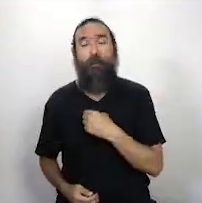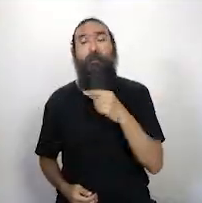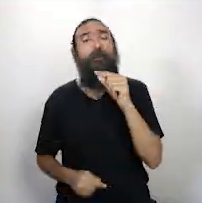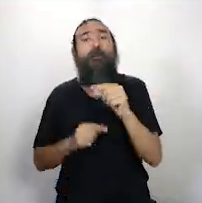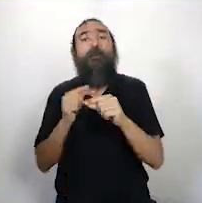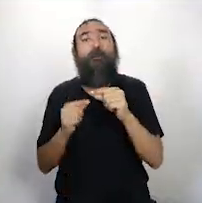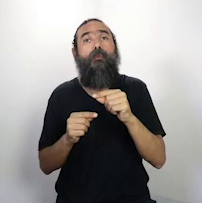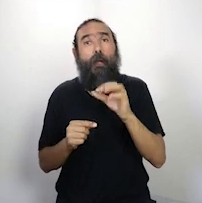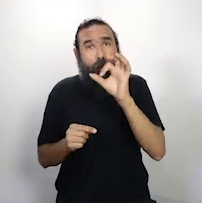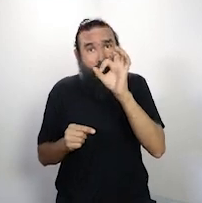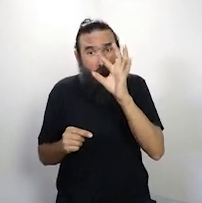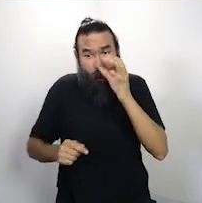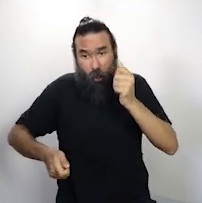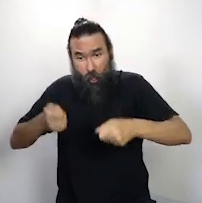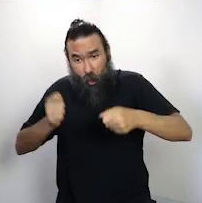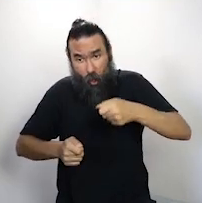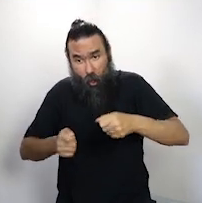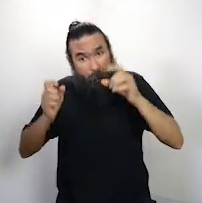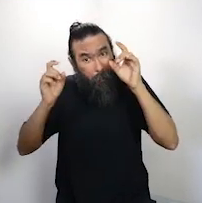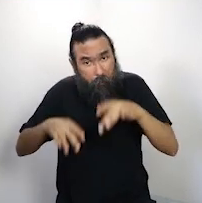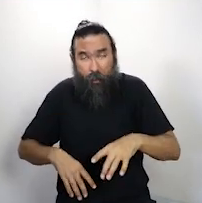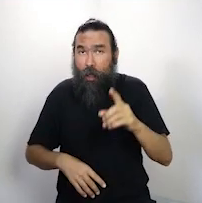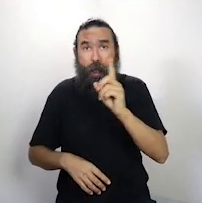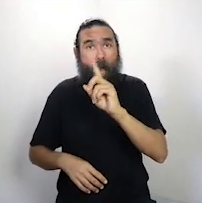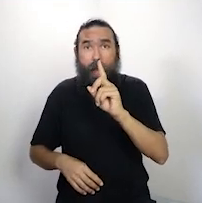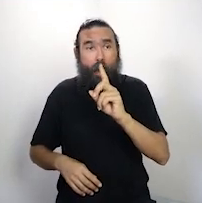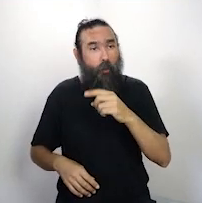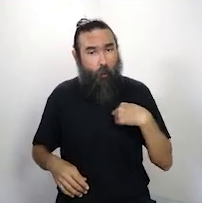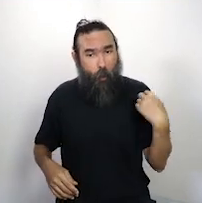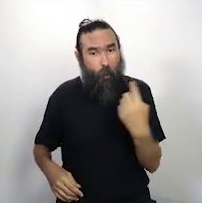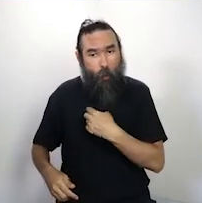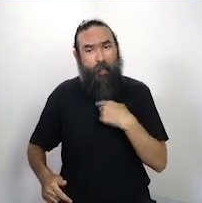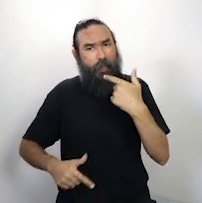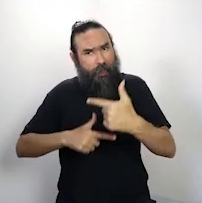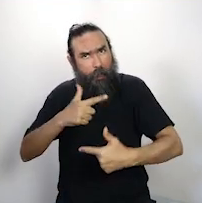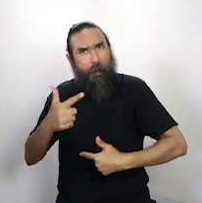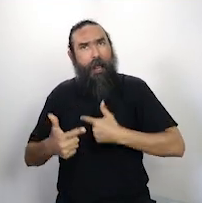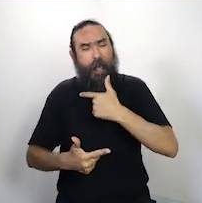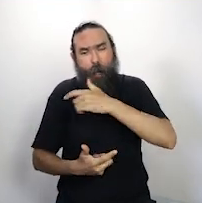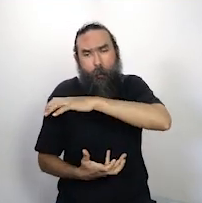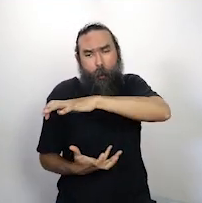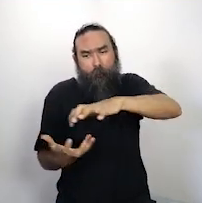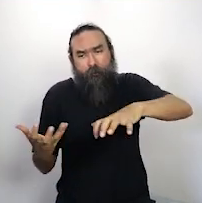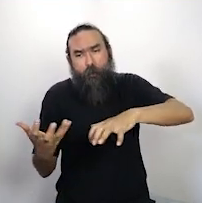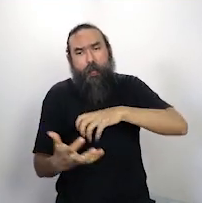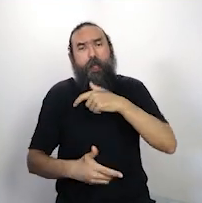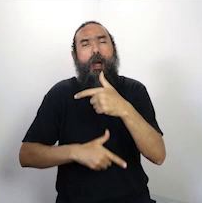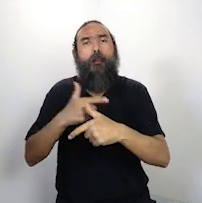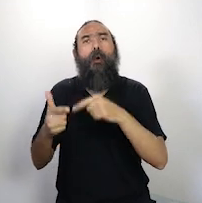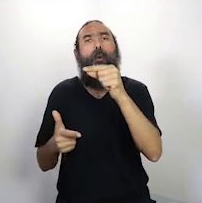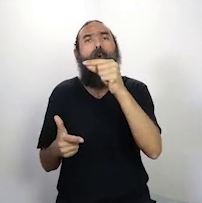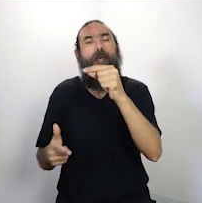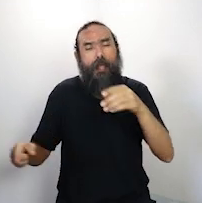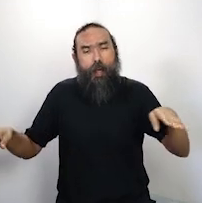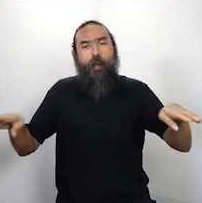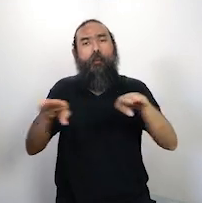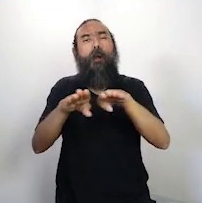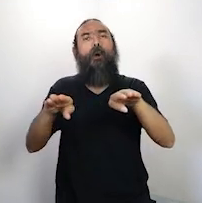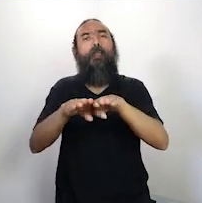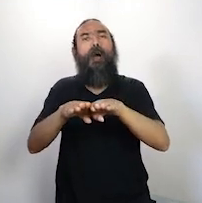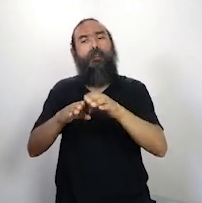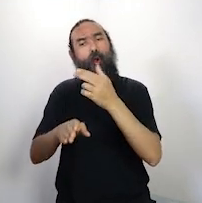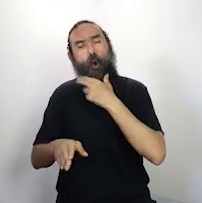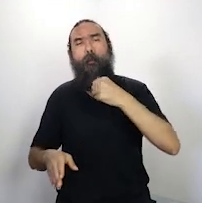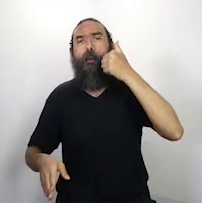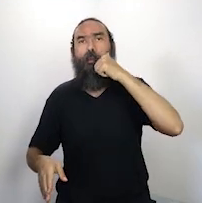Nosso propósito não é só tocar, nosso propósito é trabalhar, né, o movimento, é lutar, igualdade, é lutar pelas nossas